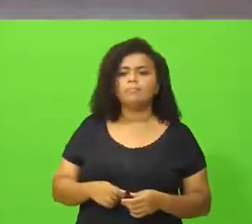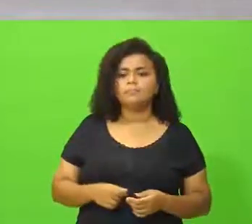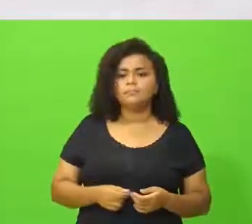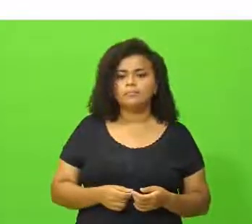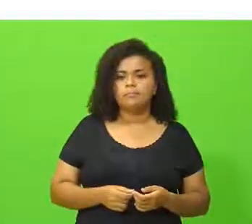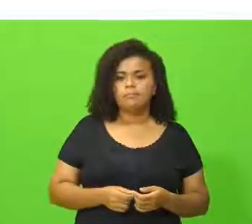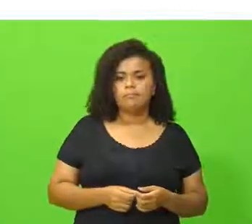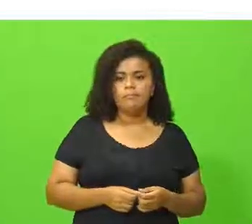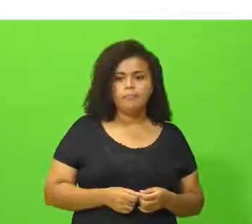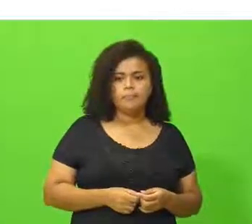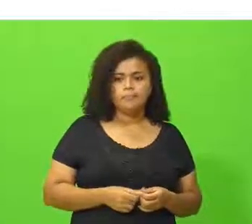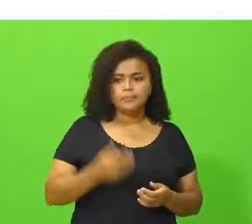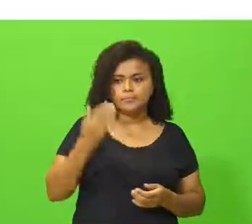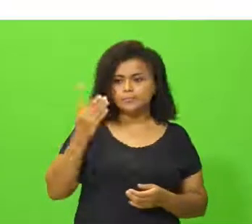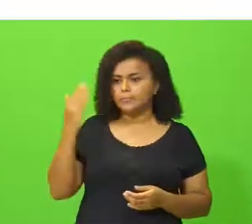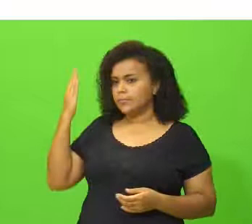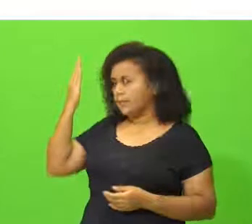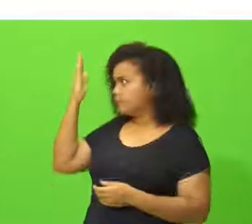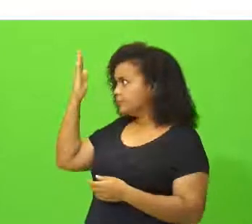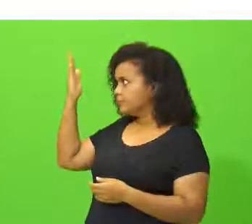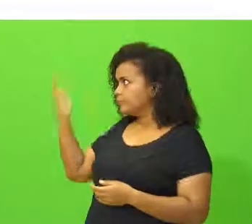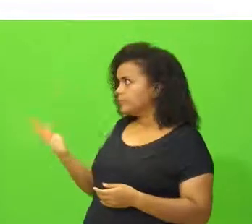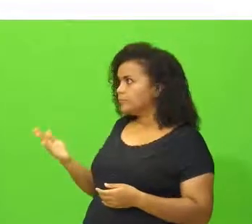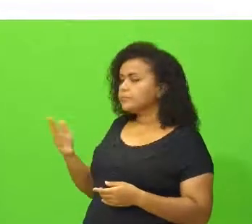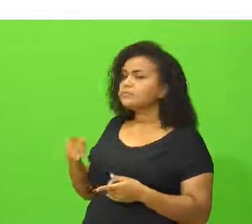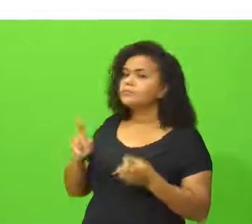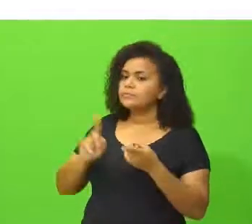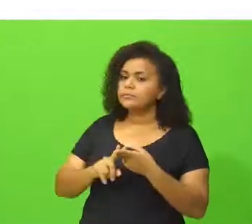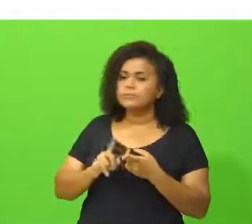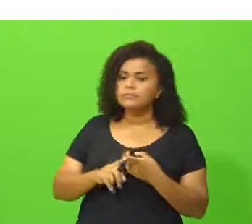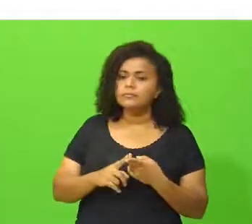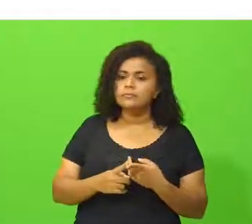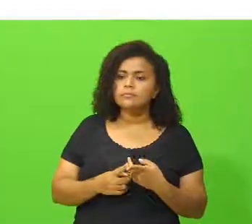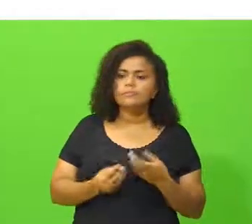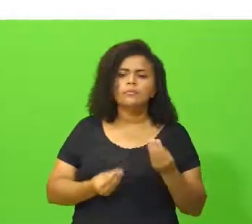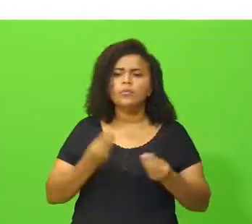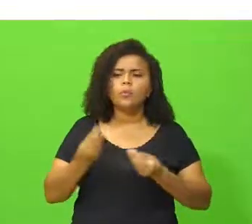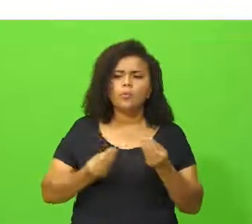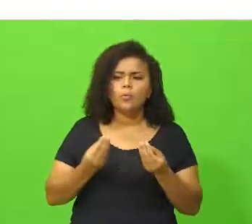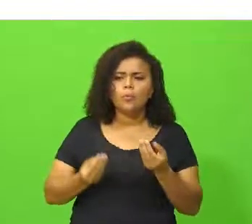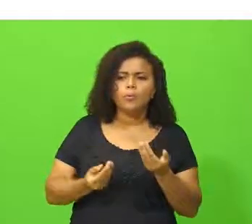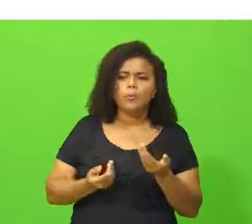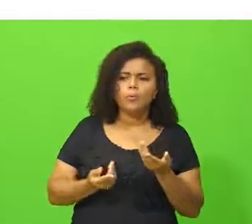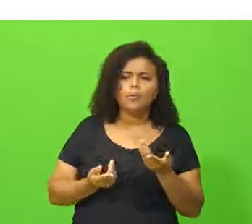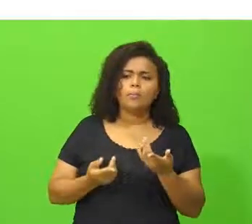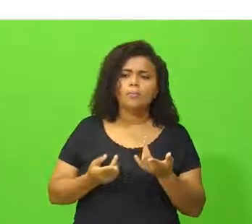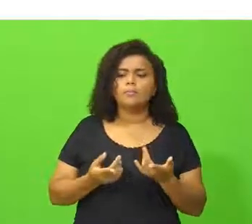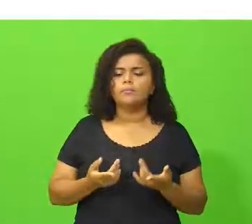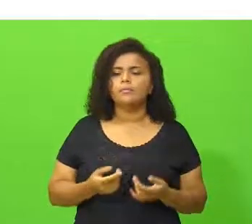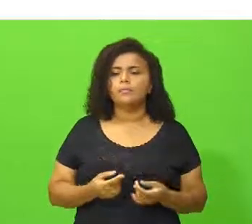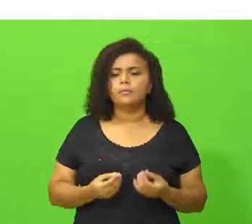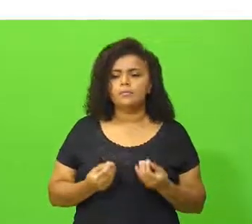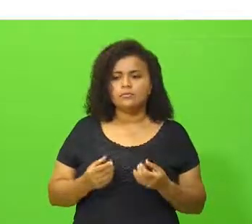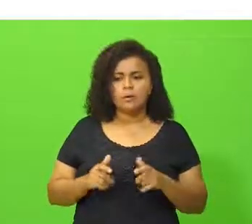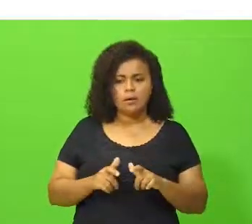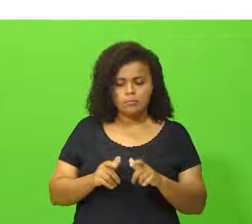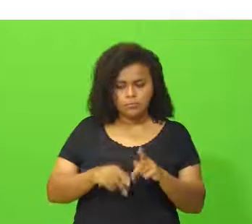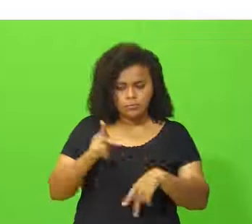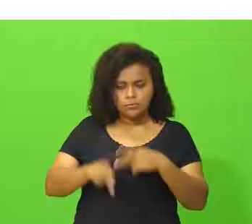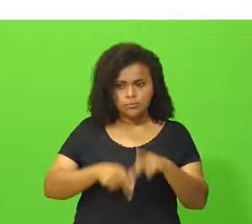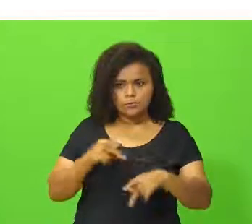continuar, nós vamos ver esses motivos que levaram a população